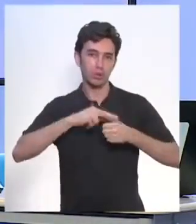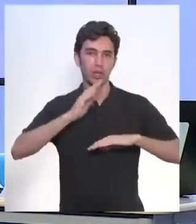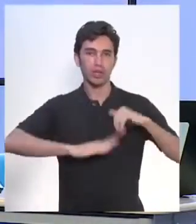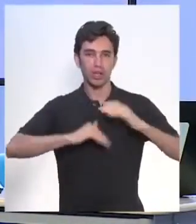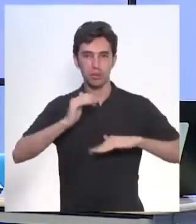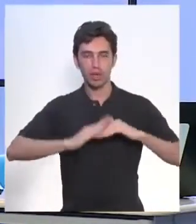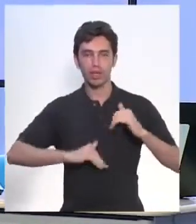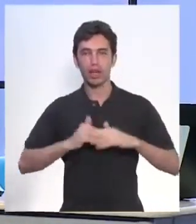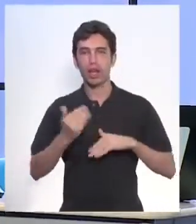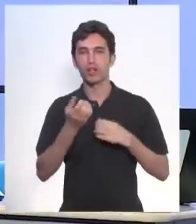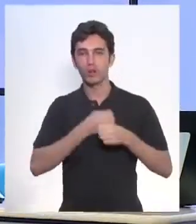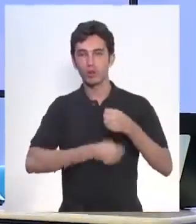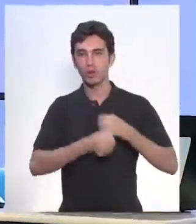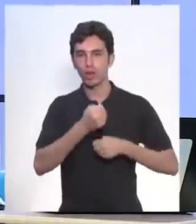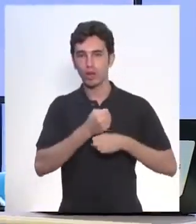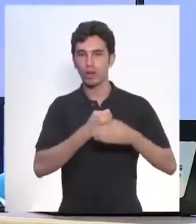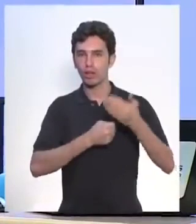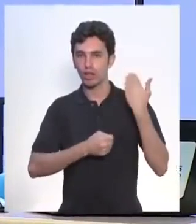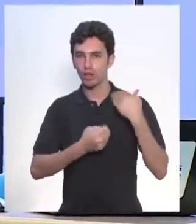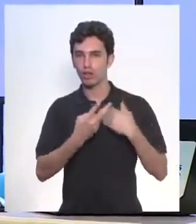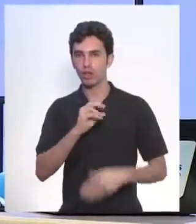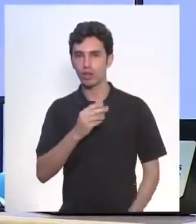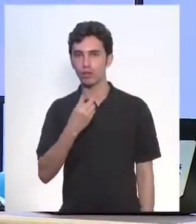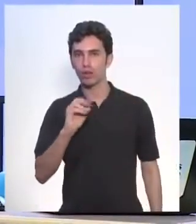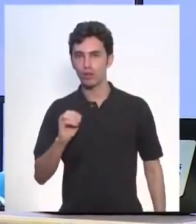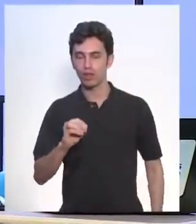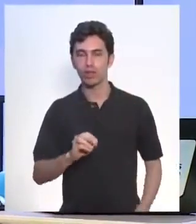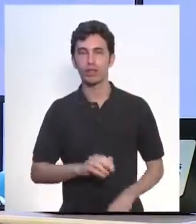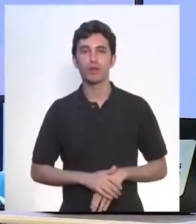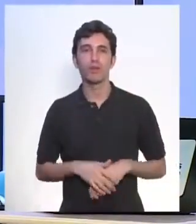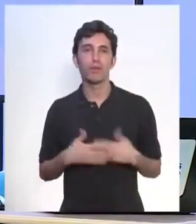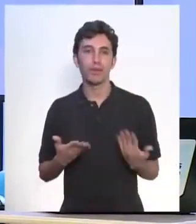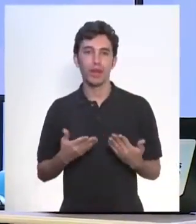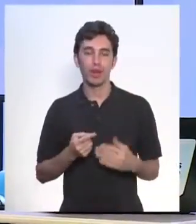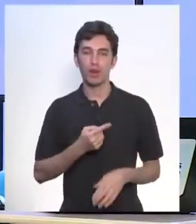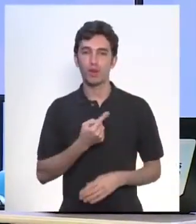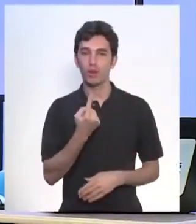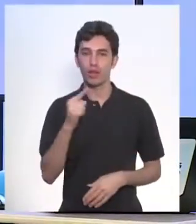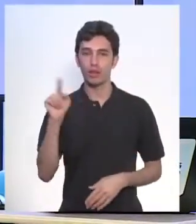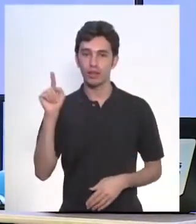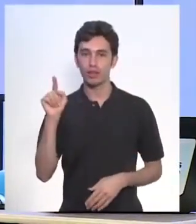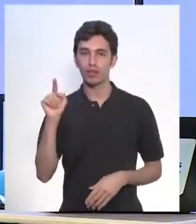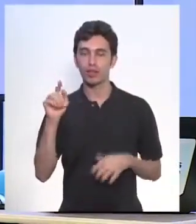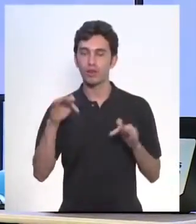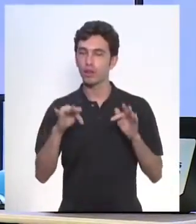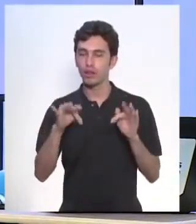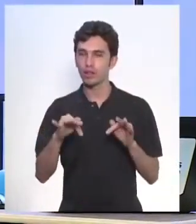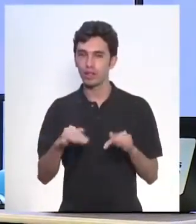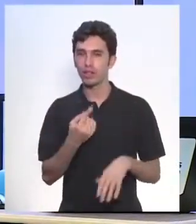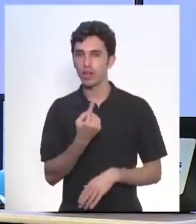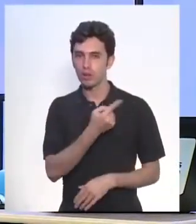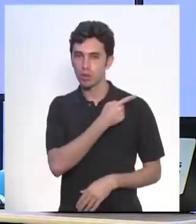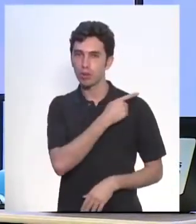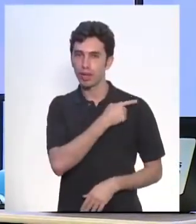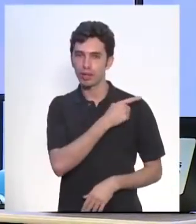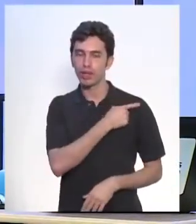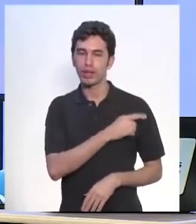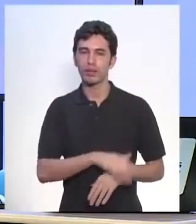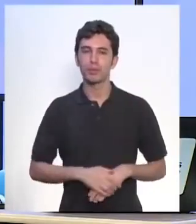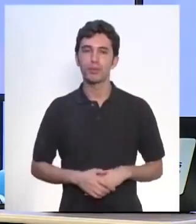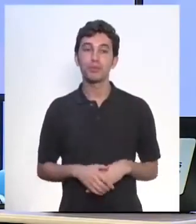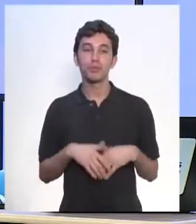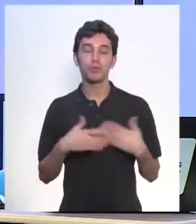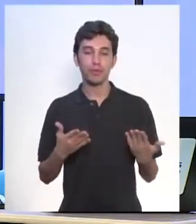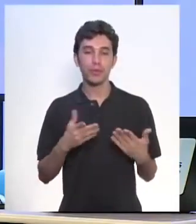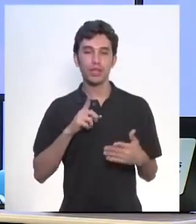habilidades, dos conteúdos do ano anterior, tá? Finalzinho aí do primeiro, né, da primeira série, tá bom? Então,